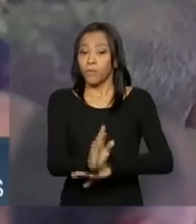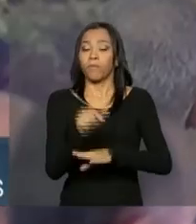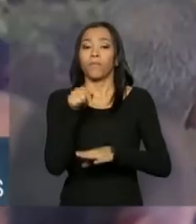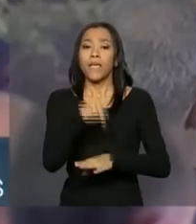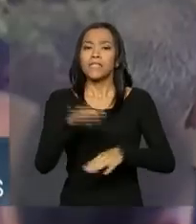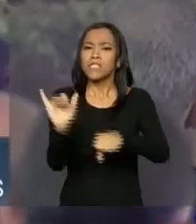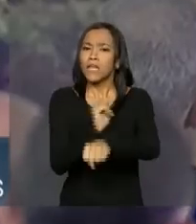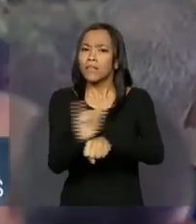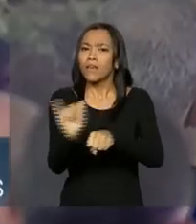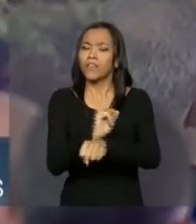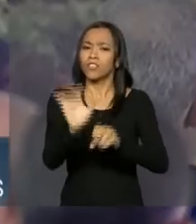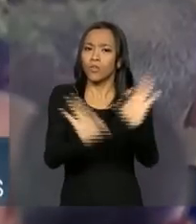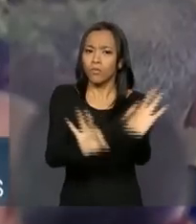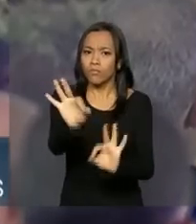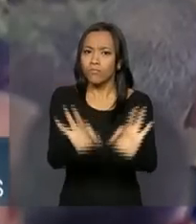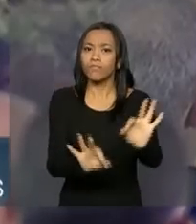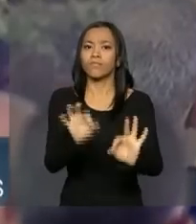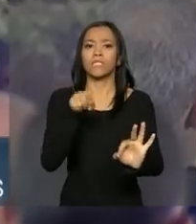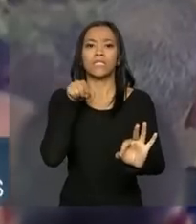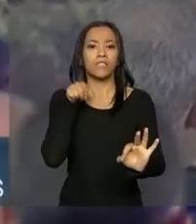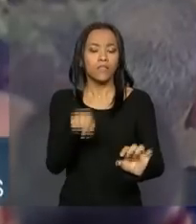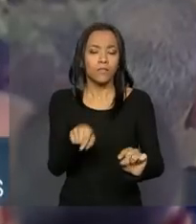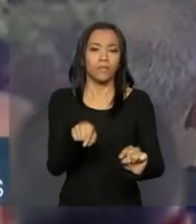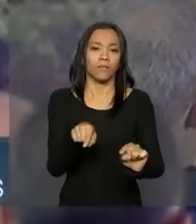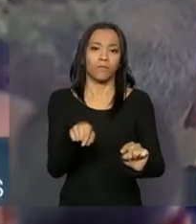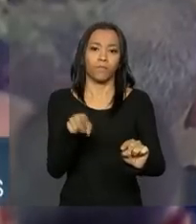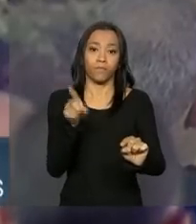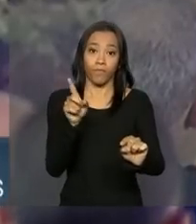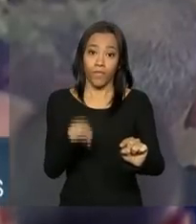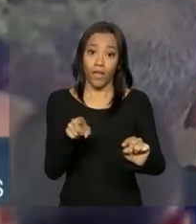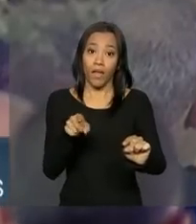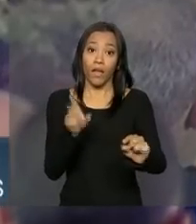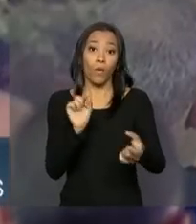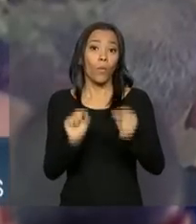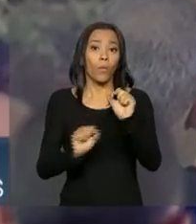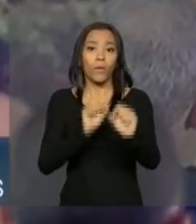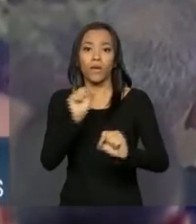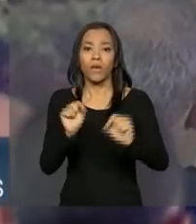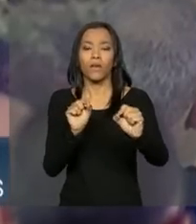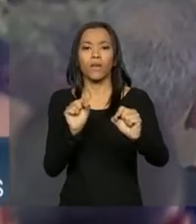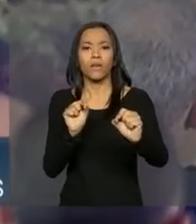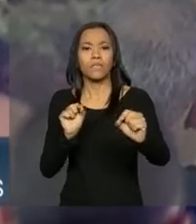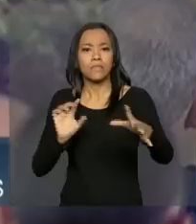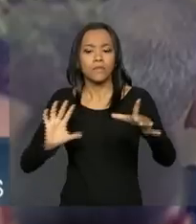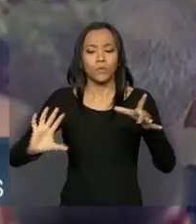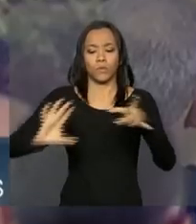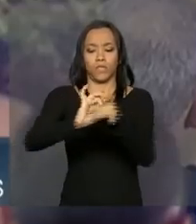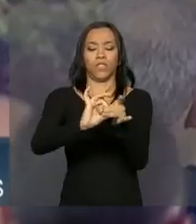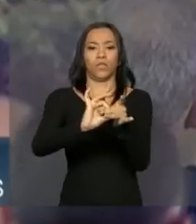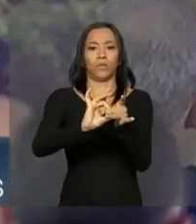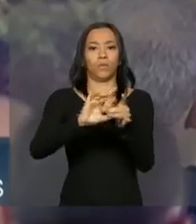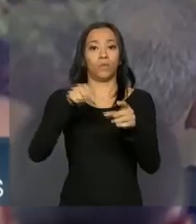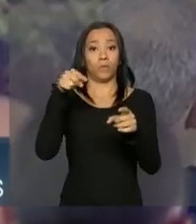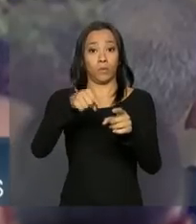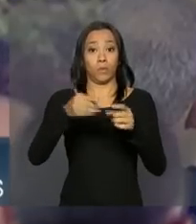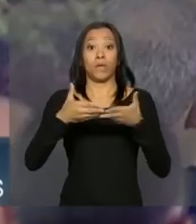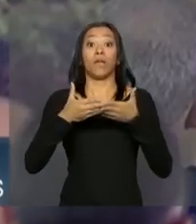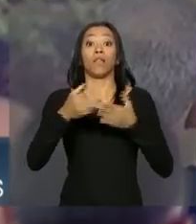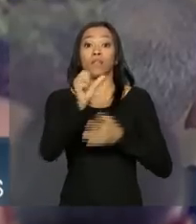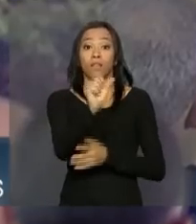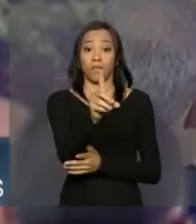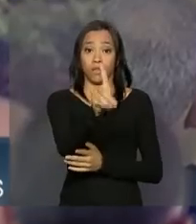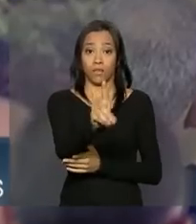Defesa consagrou a relação indissociável entre defesa e